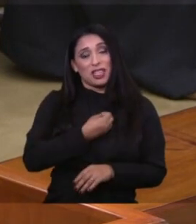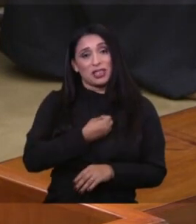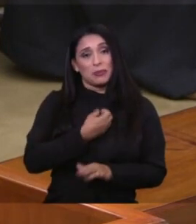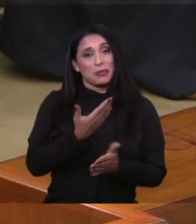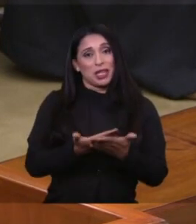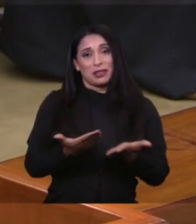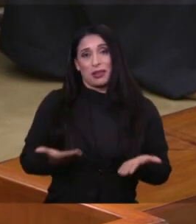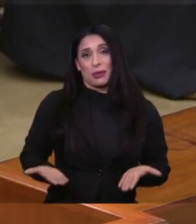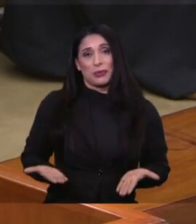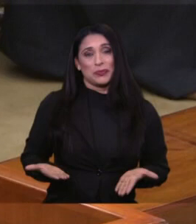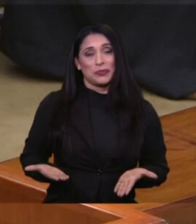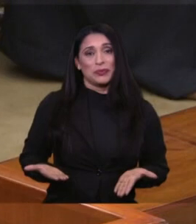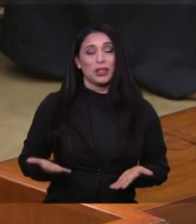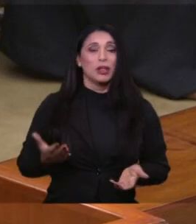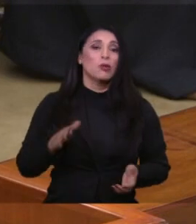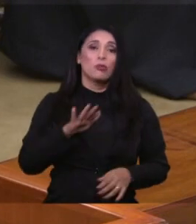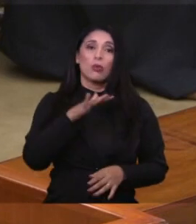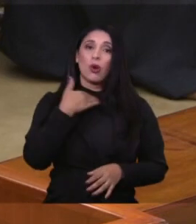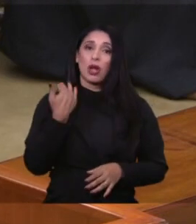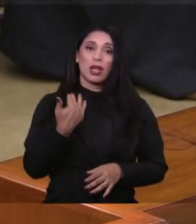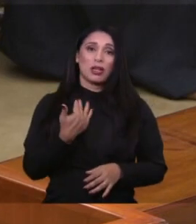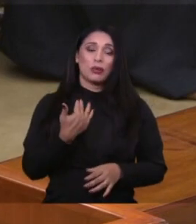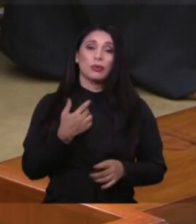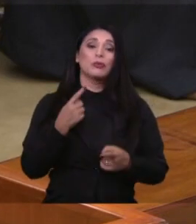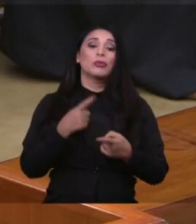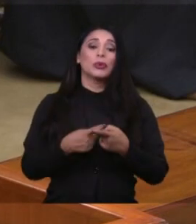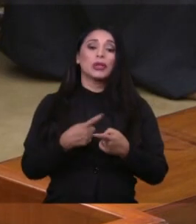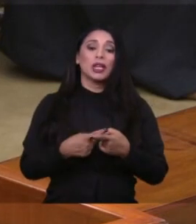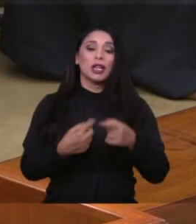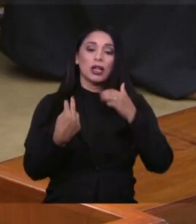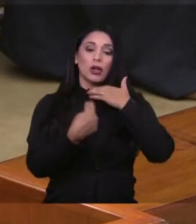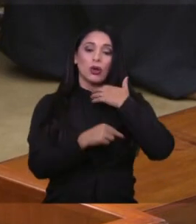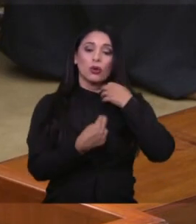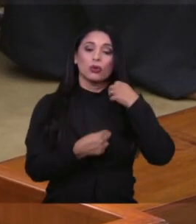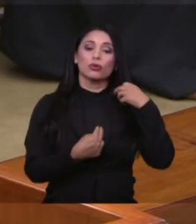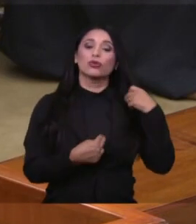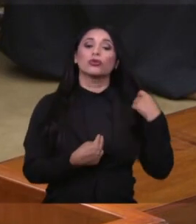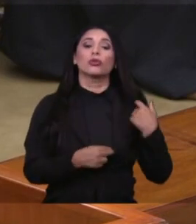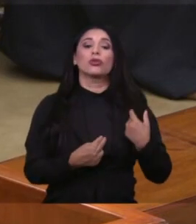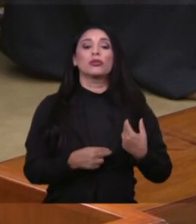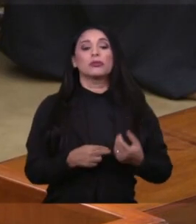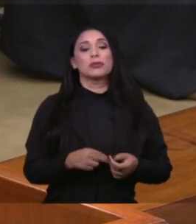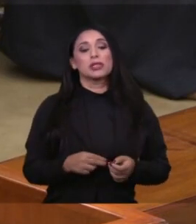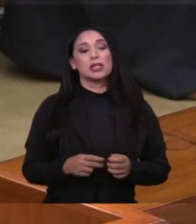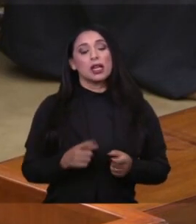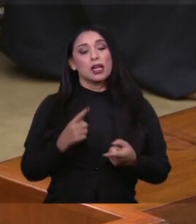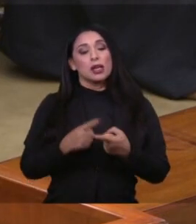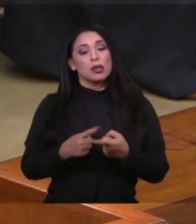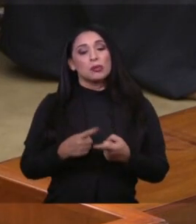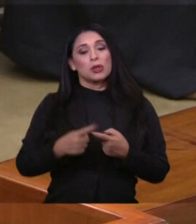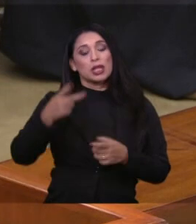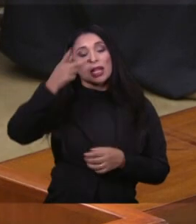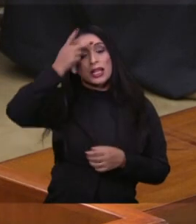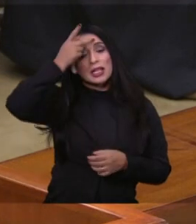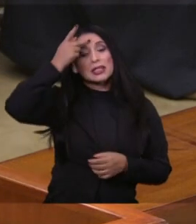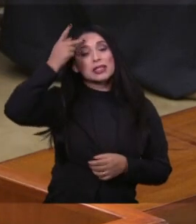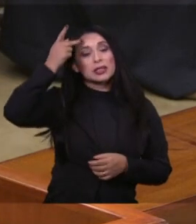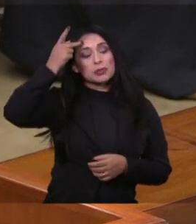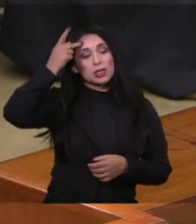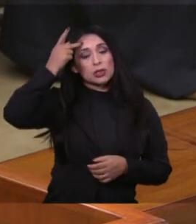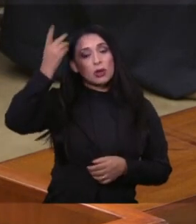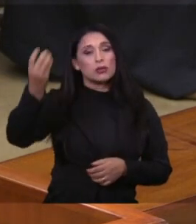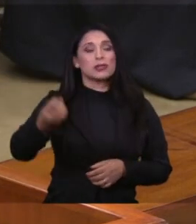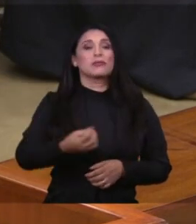interrompido. E o faço porque na pauta DPF 973, requerentes, essas pessoas dos se farão